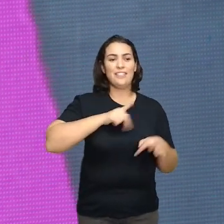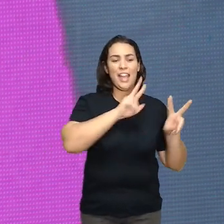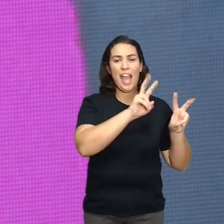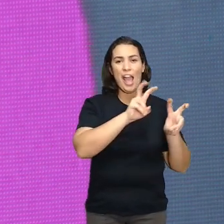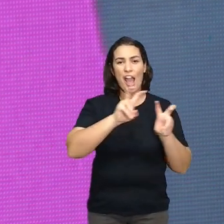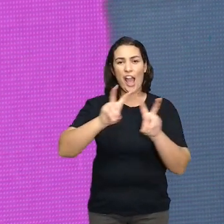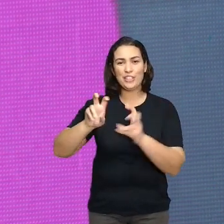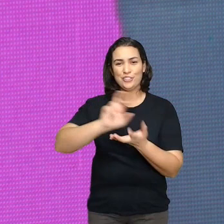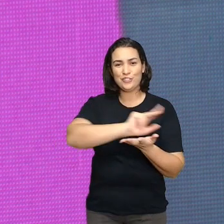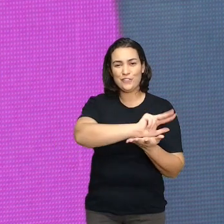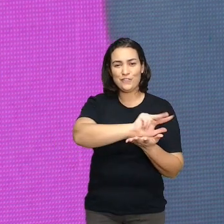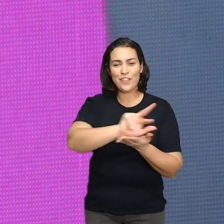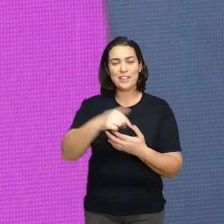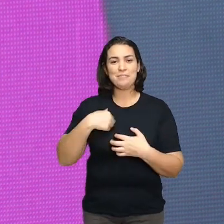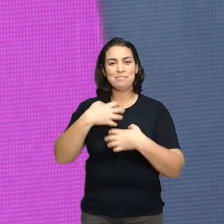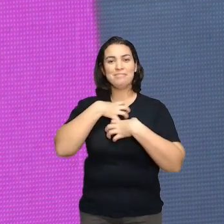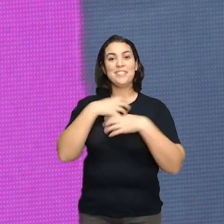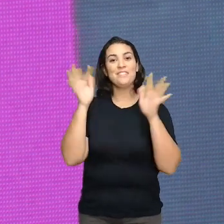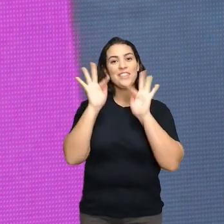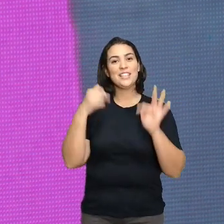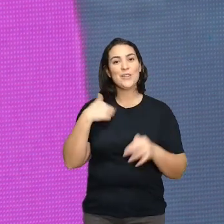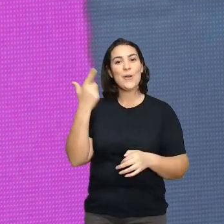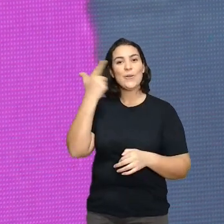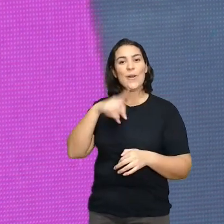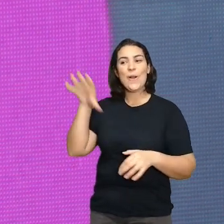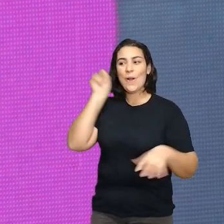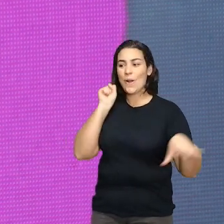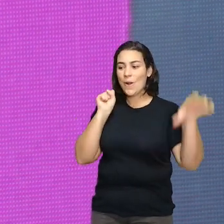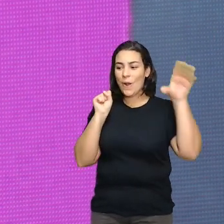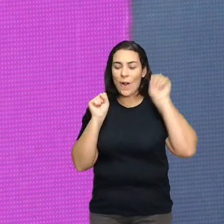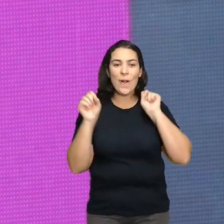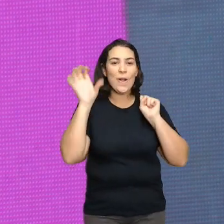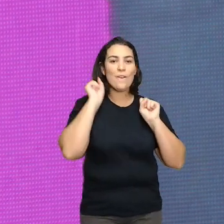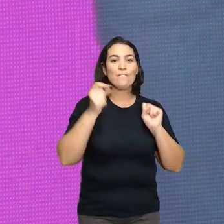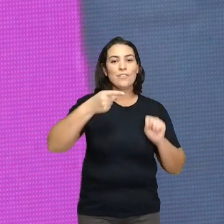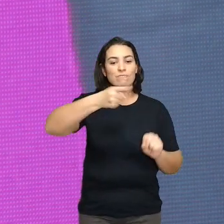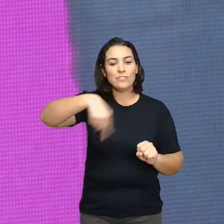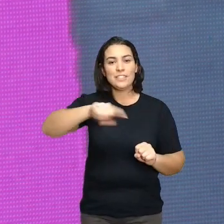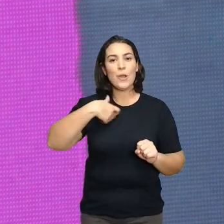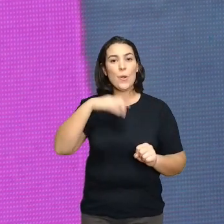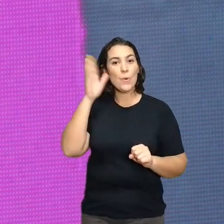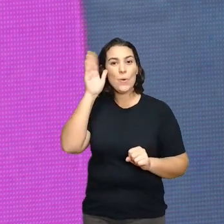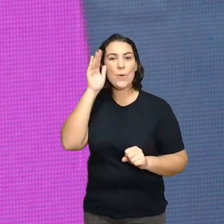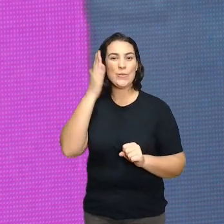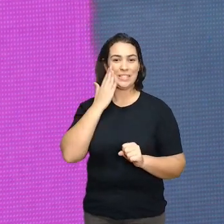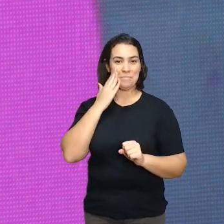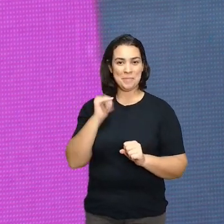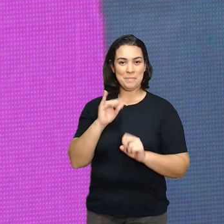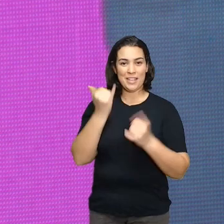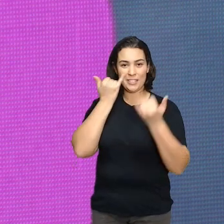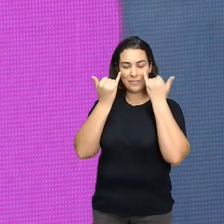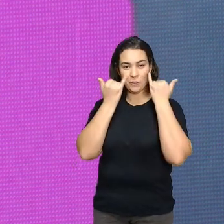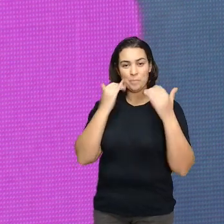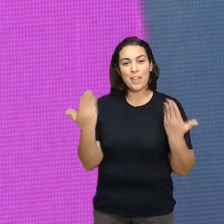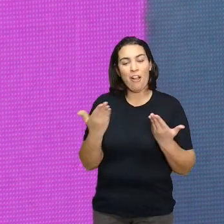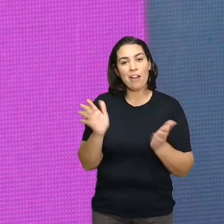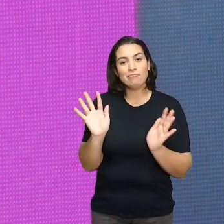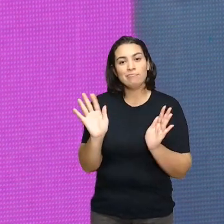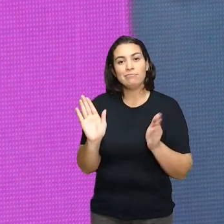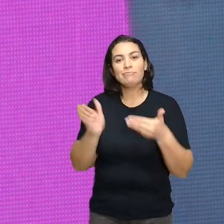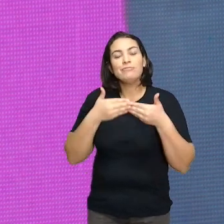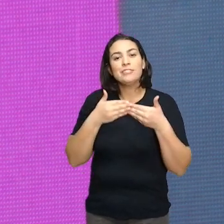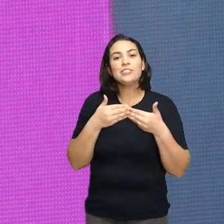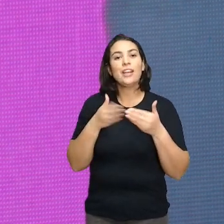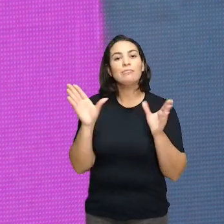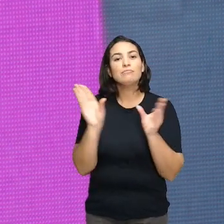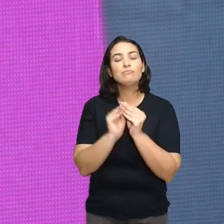que eu consegui ouvir de vocês vários dos pontos que eu estava curioso para conversar. E para fechar, então, gostaria de convidar, né, cada um de